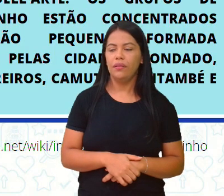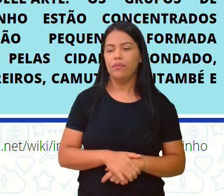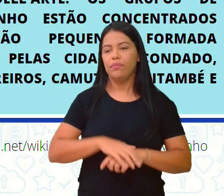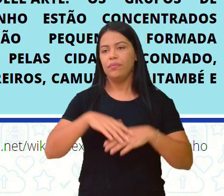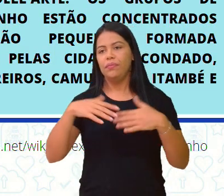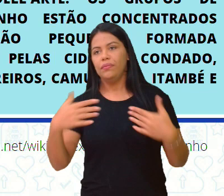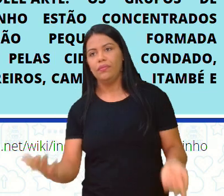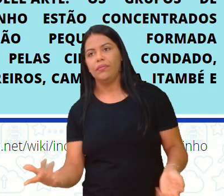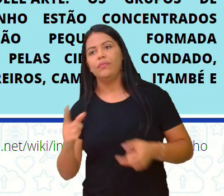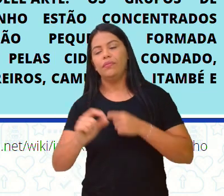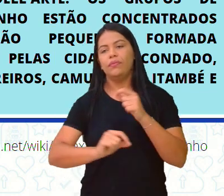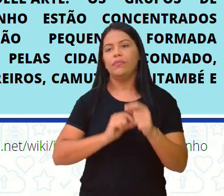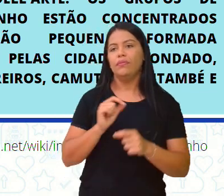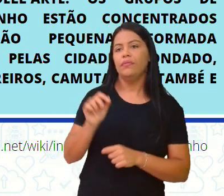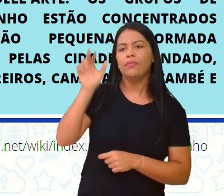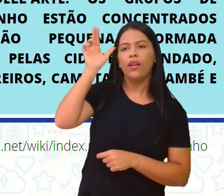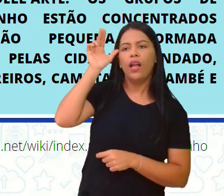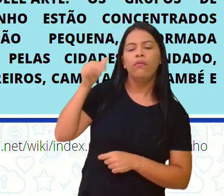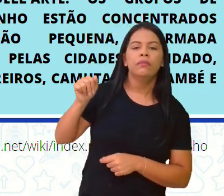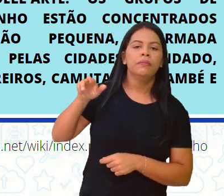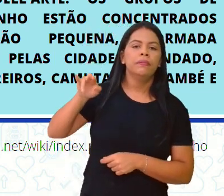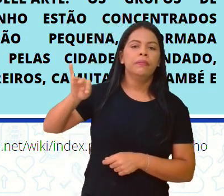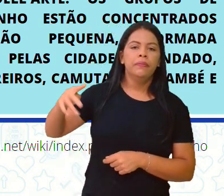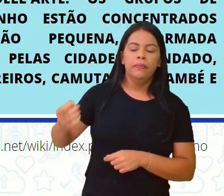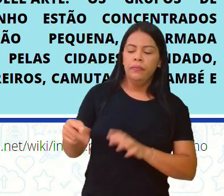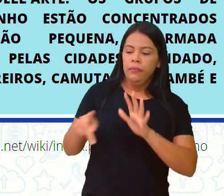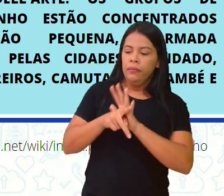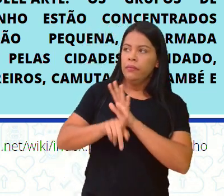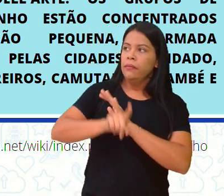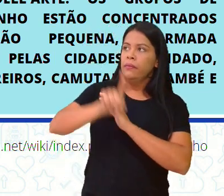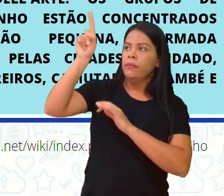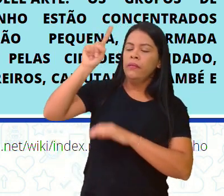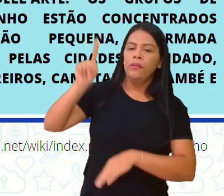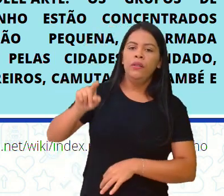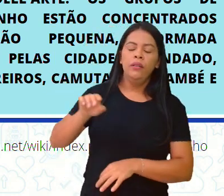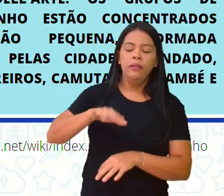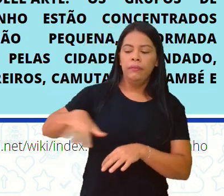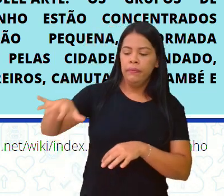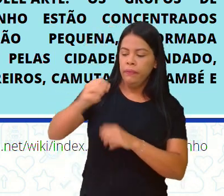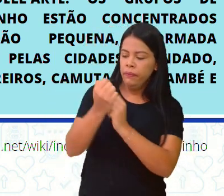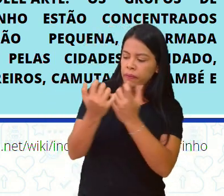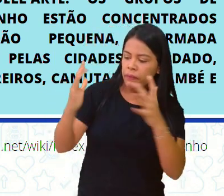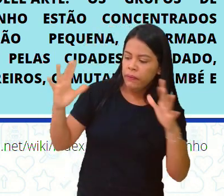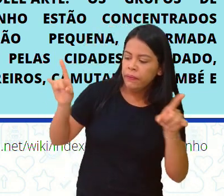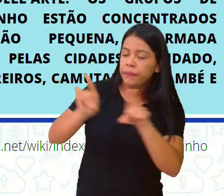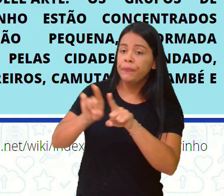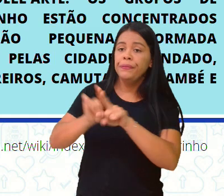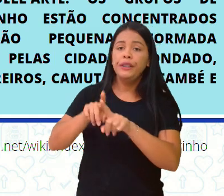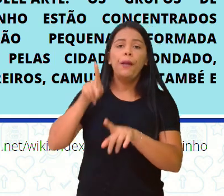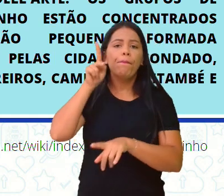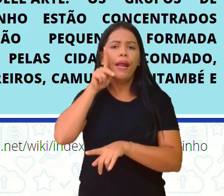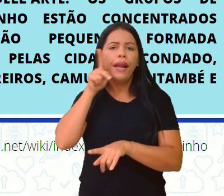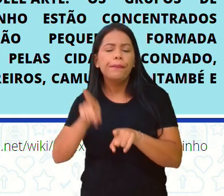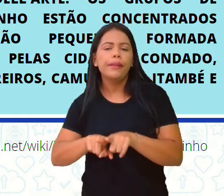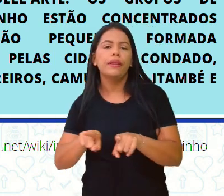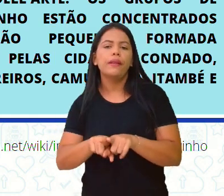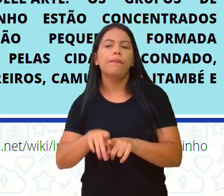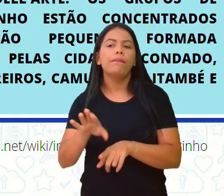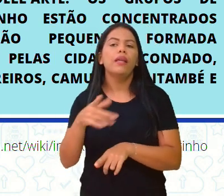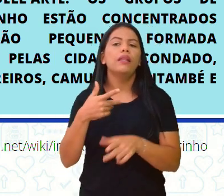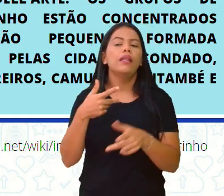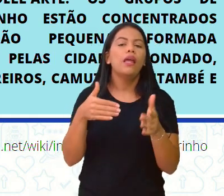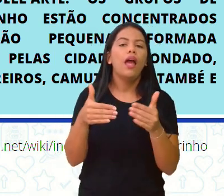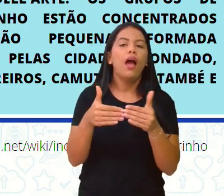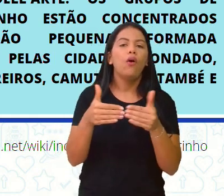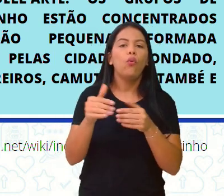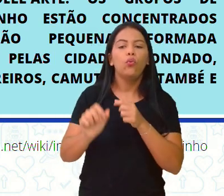O cavalo marinho é um folguedo típico da zona da Mata de Pernambuco e agreste da Paraíba. Segundo alguns pesquisadores, o cavalo marinho seria um tipo de